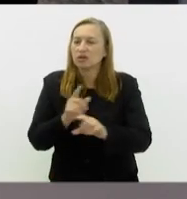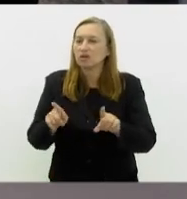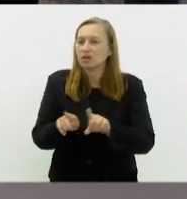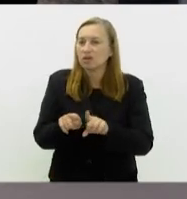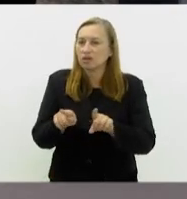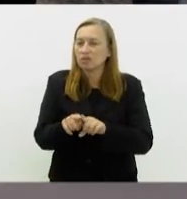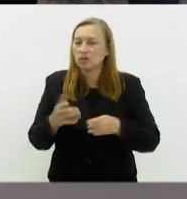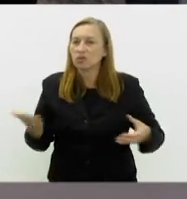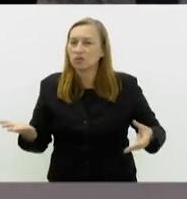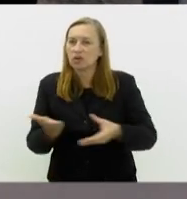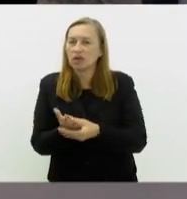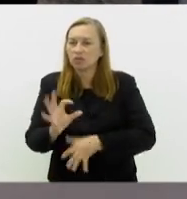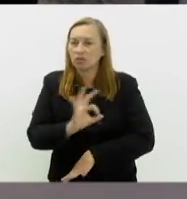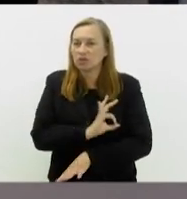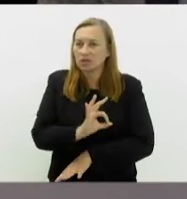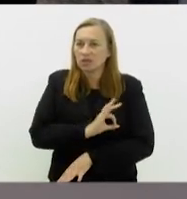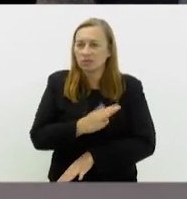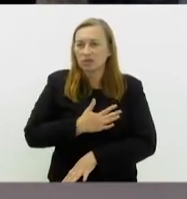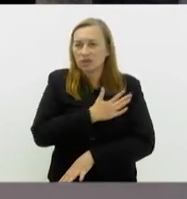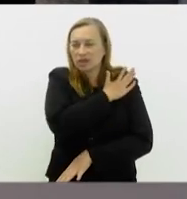inquéritos policiais